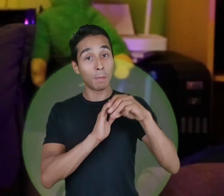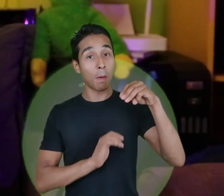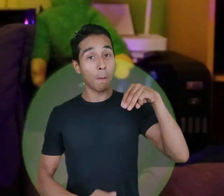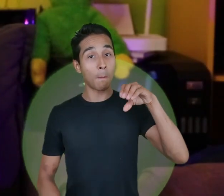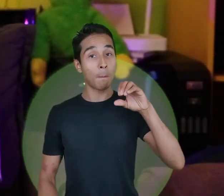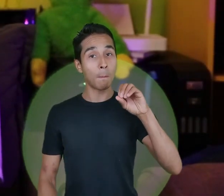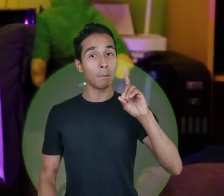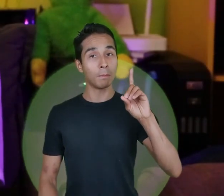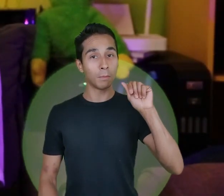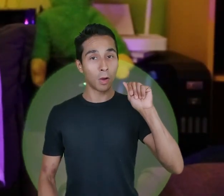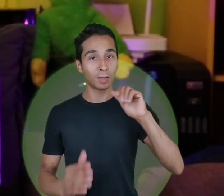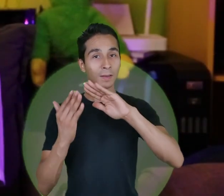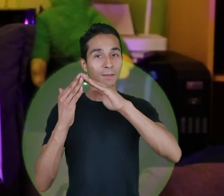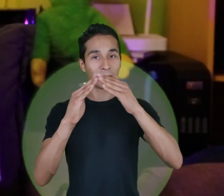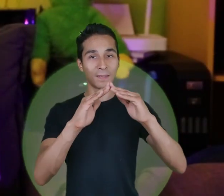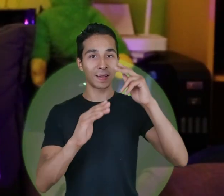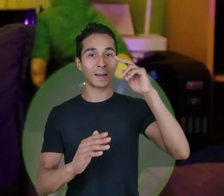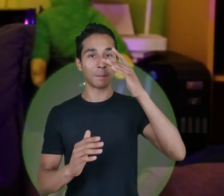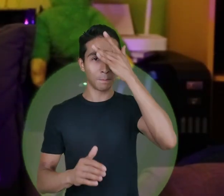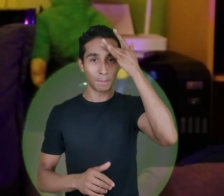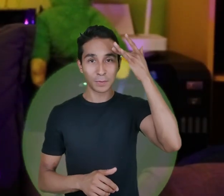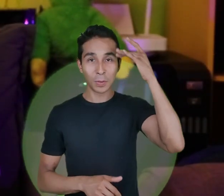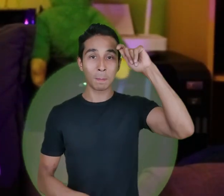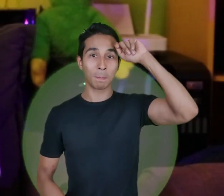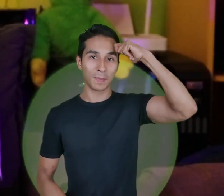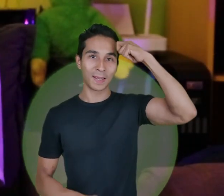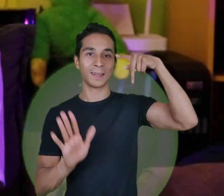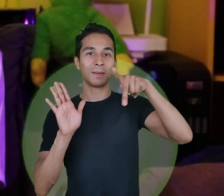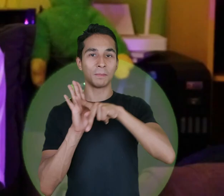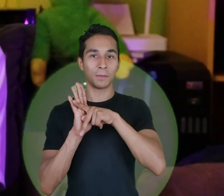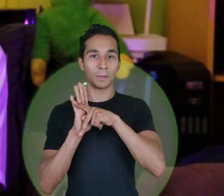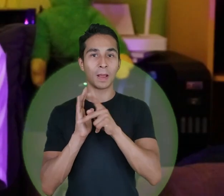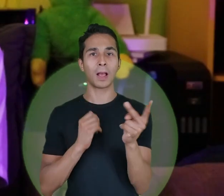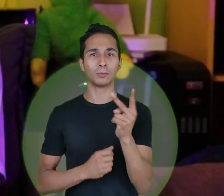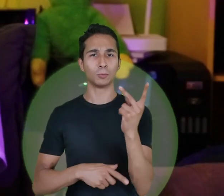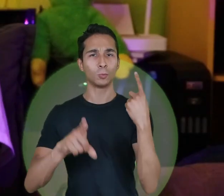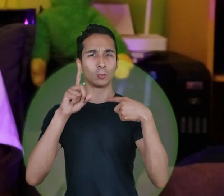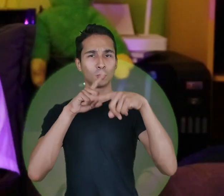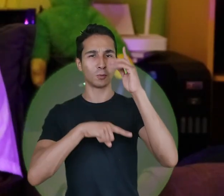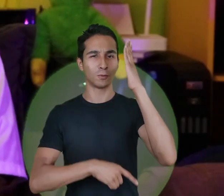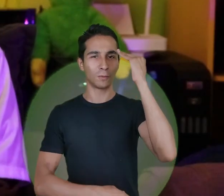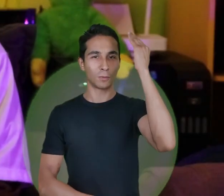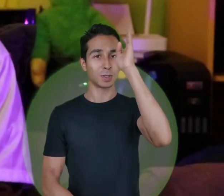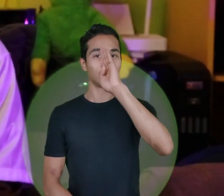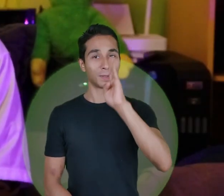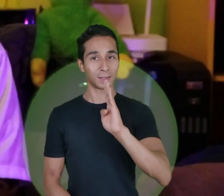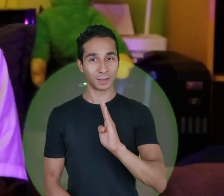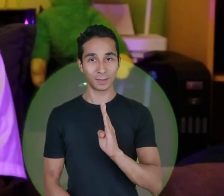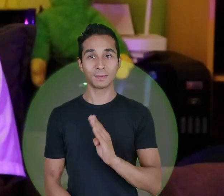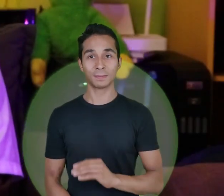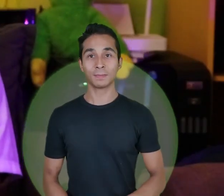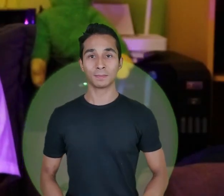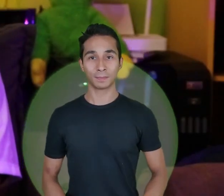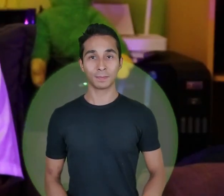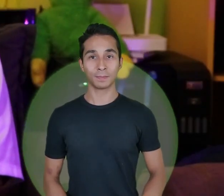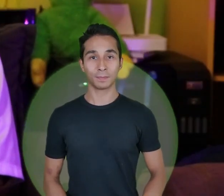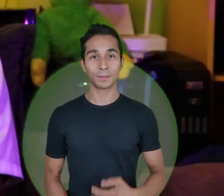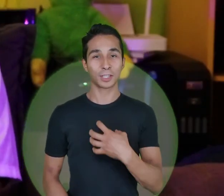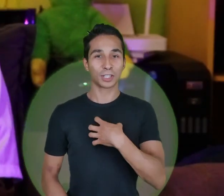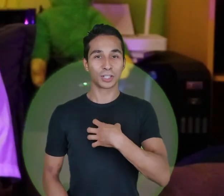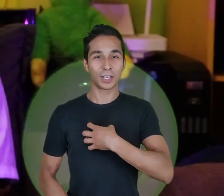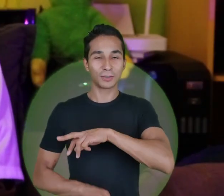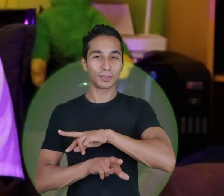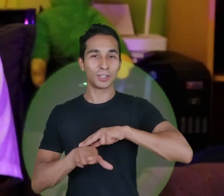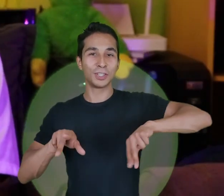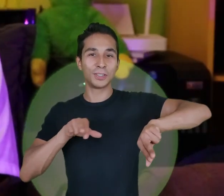da moda, né, negra e periférica, e se tornaram aí um verdadeiro fenômeno, né, no Brasil, e também mostrando que elas